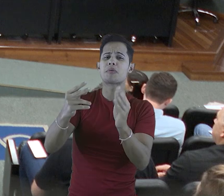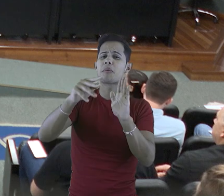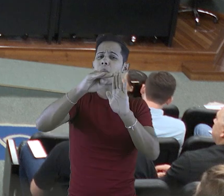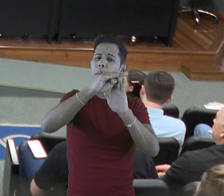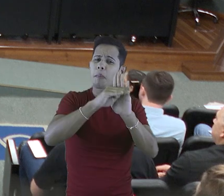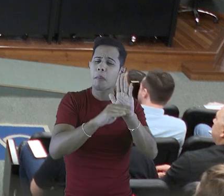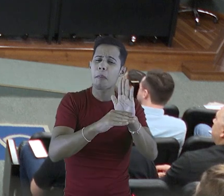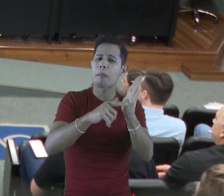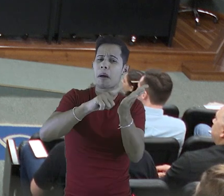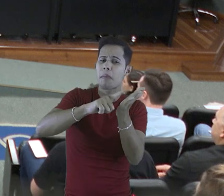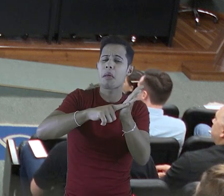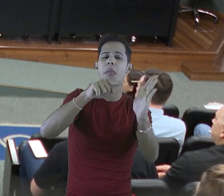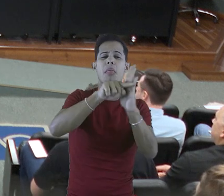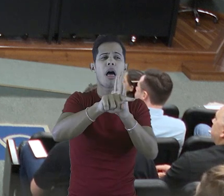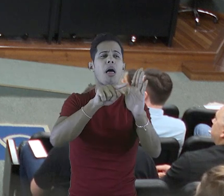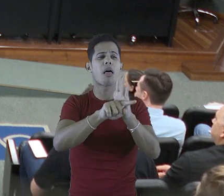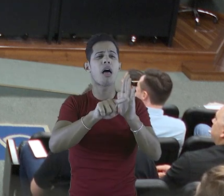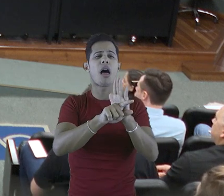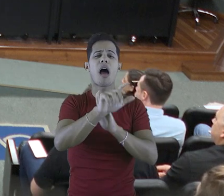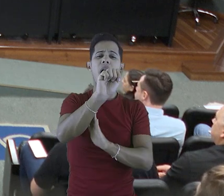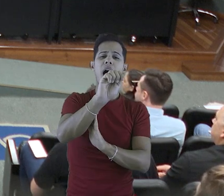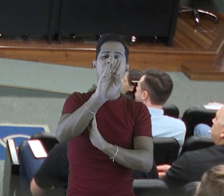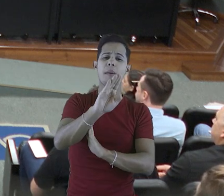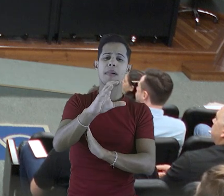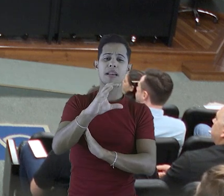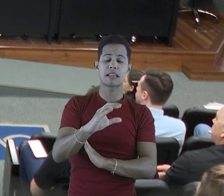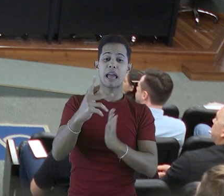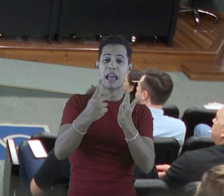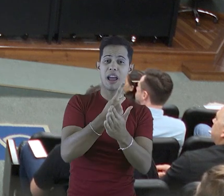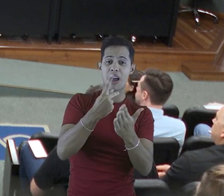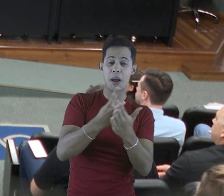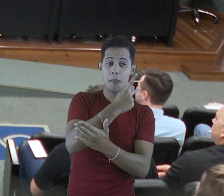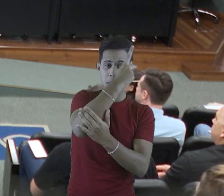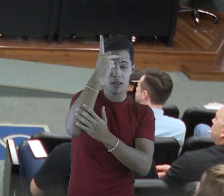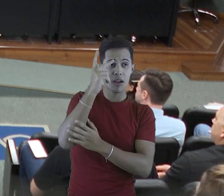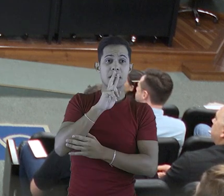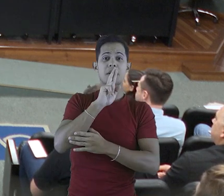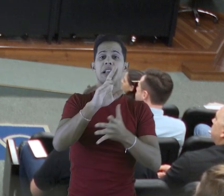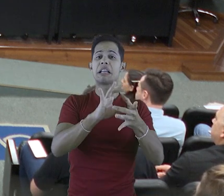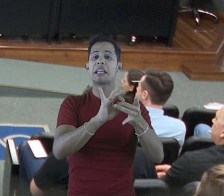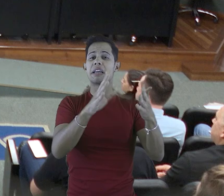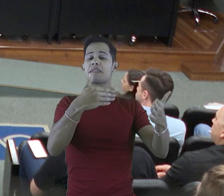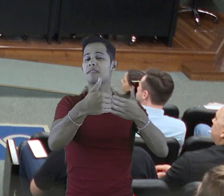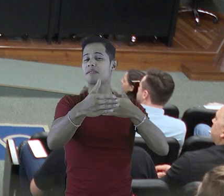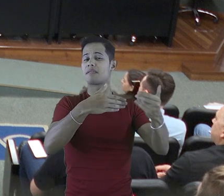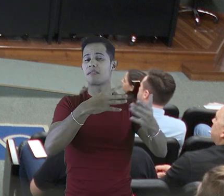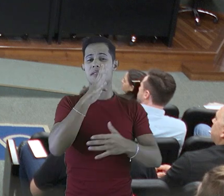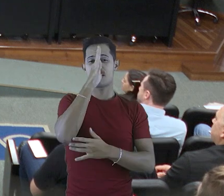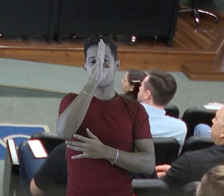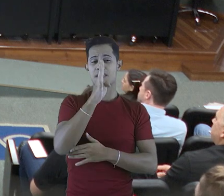fala, questionário é A, B, C, uma respostinha, que como regra, o cara responde ainda no mínimo de linha que ele puder.